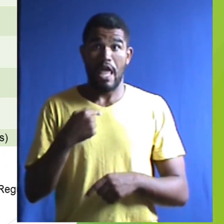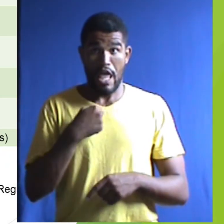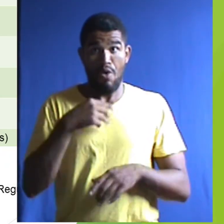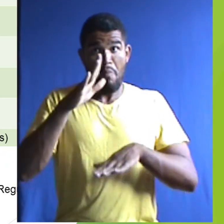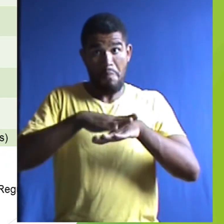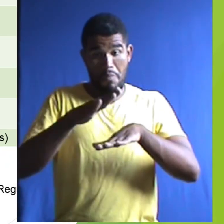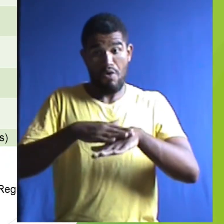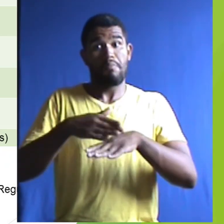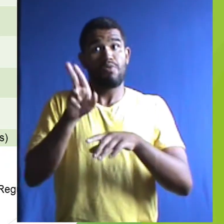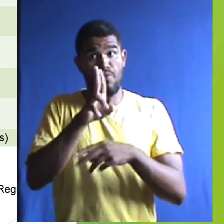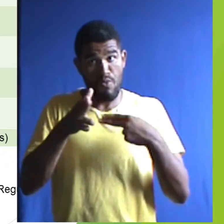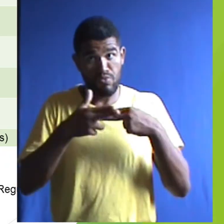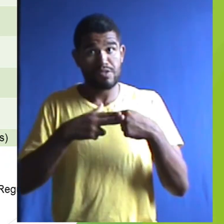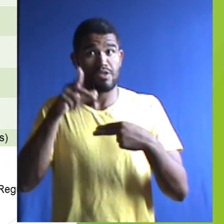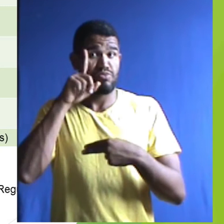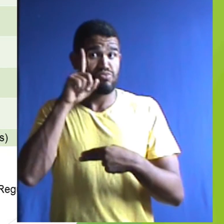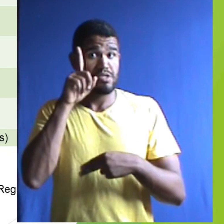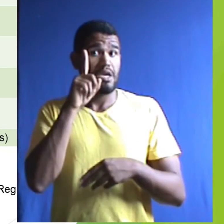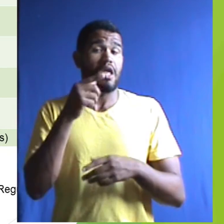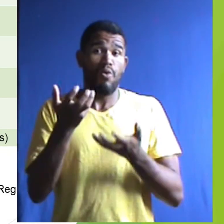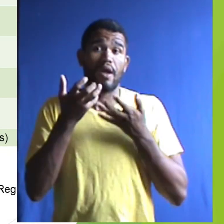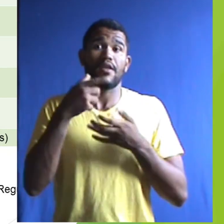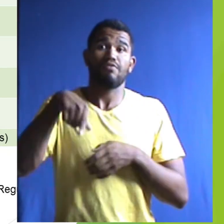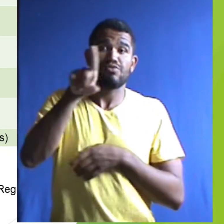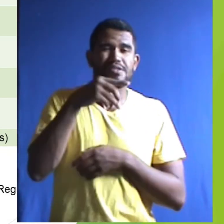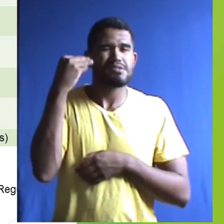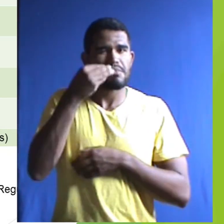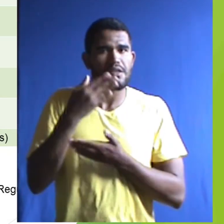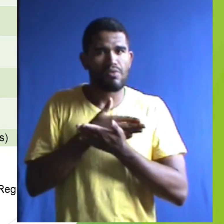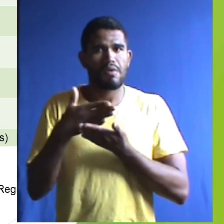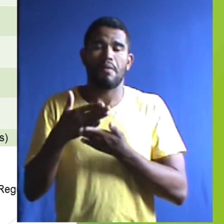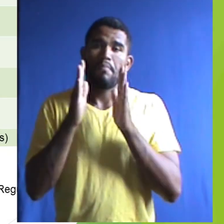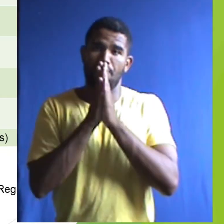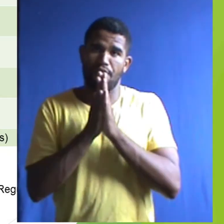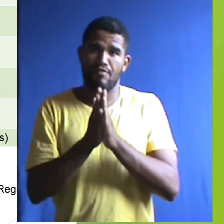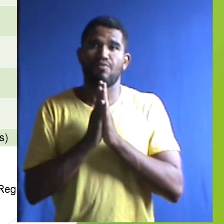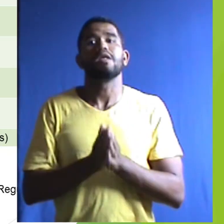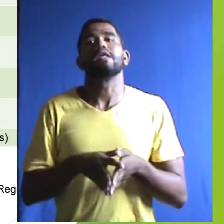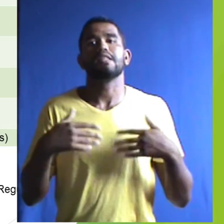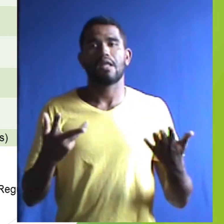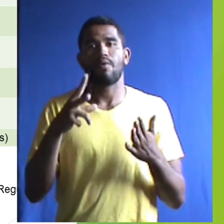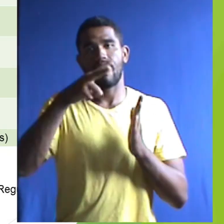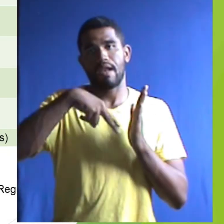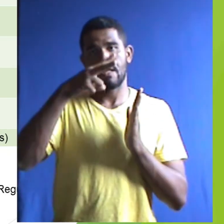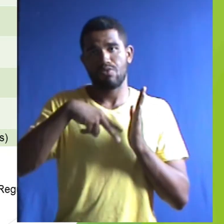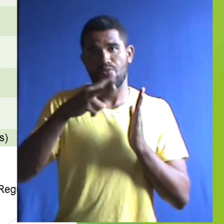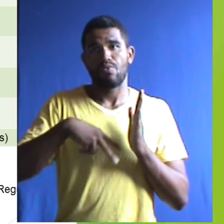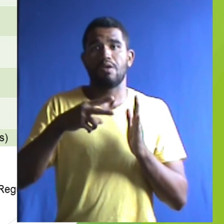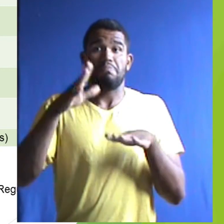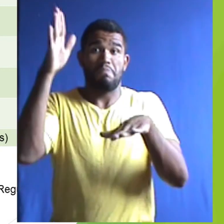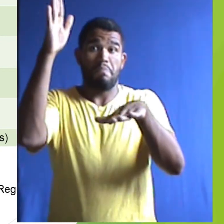Mas não se preocupem com essa parte aqui que eu expliquei da atividade de vocês, que eu vou fazer outros vídeos, cada vídeo explicando direitinho